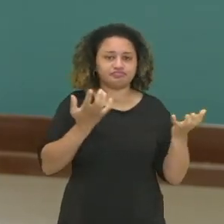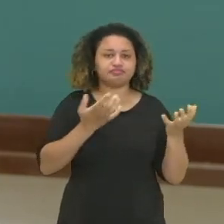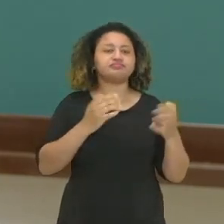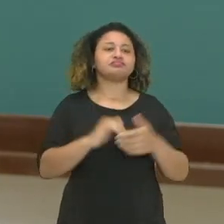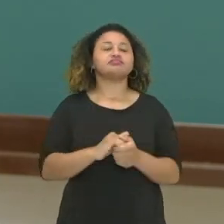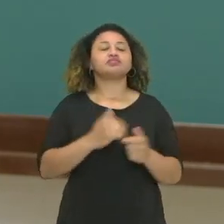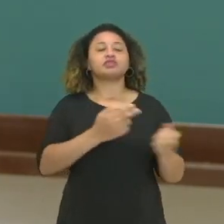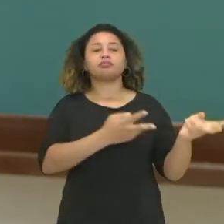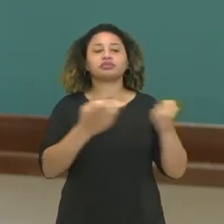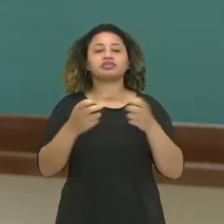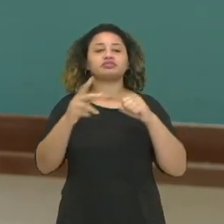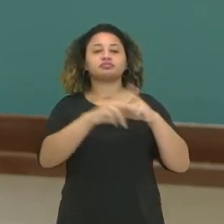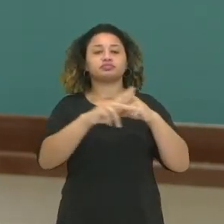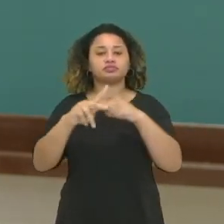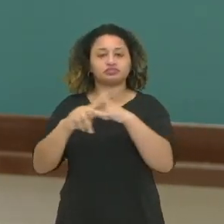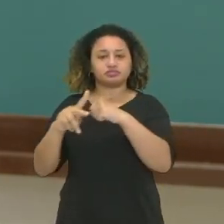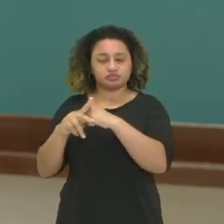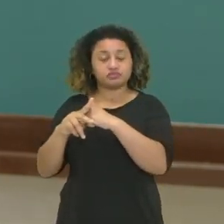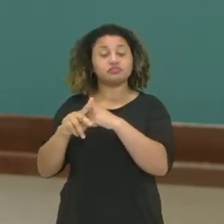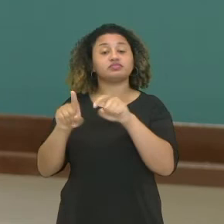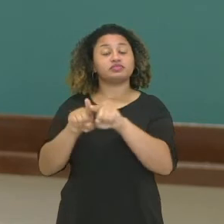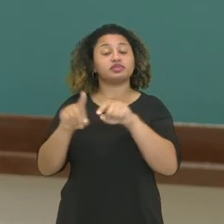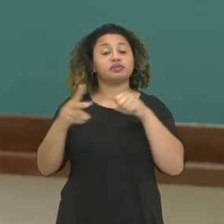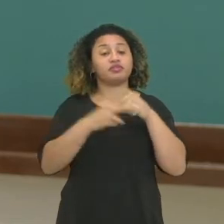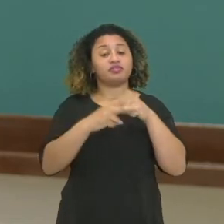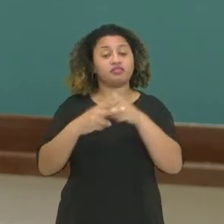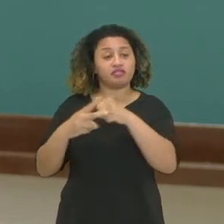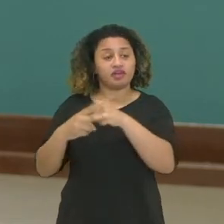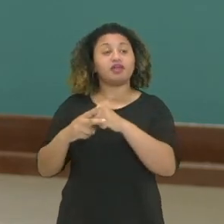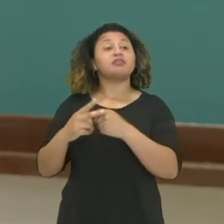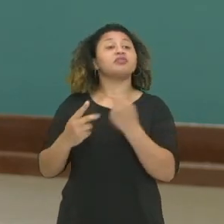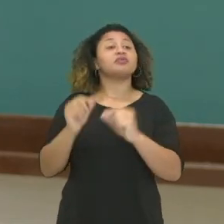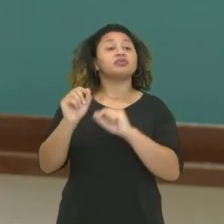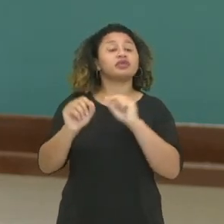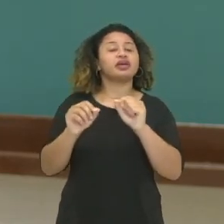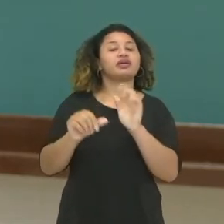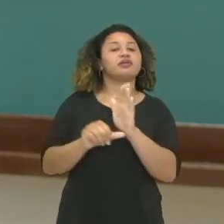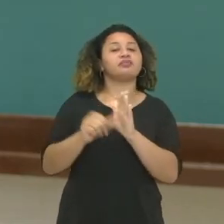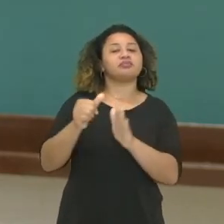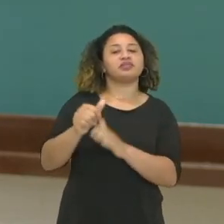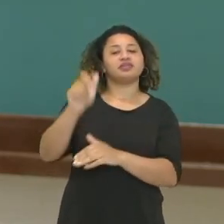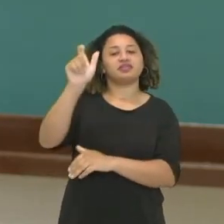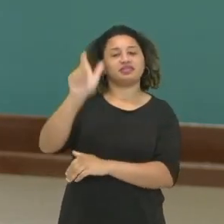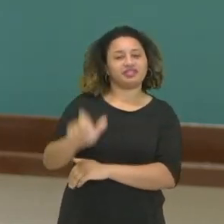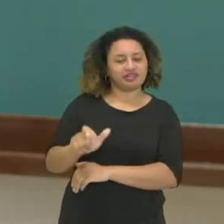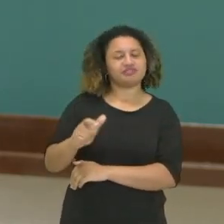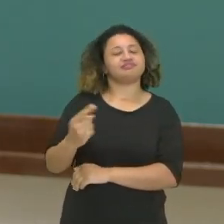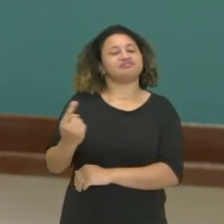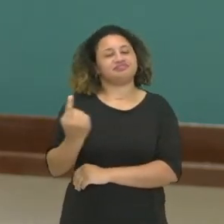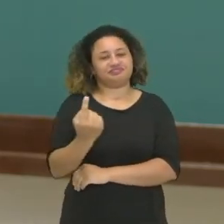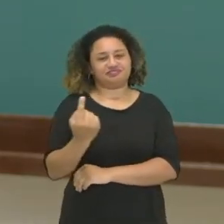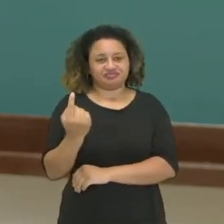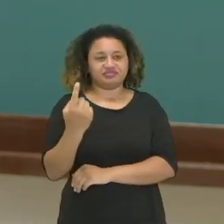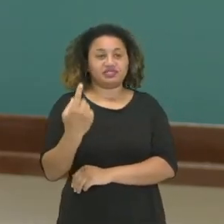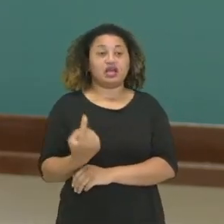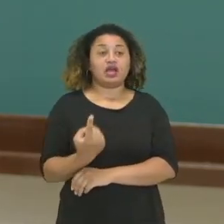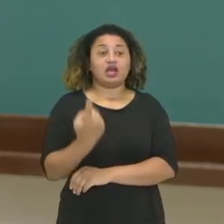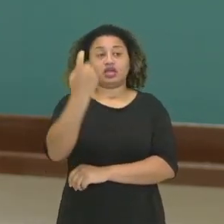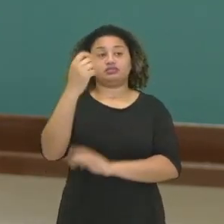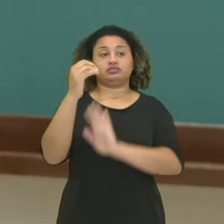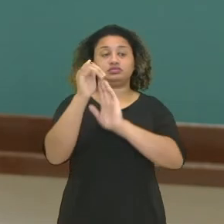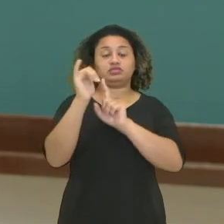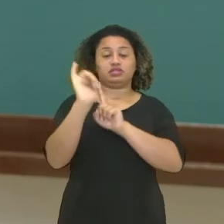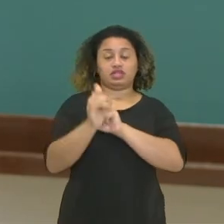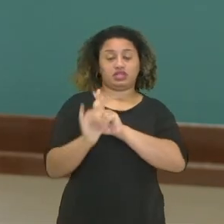pelos pronomes e pelos verbos que está em que pessoa? Acertou você que respondeu em primeira